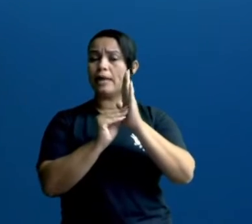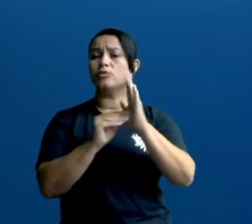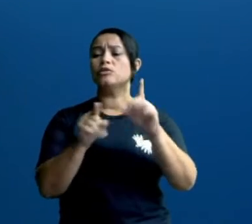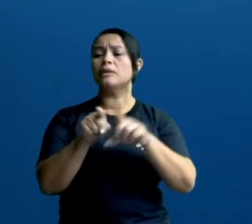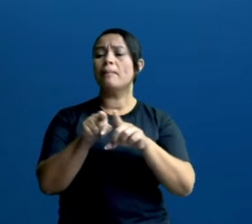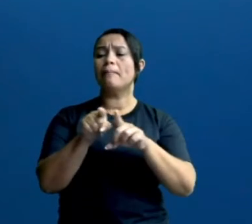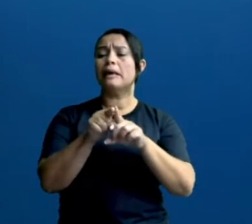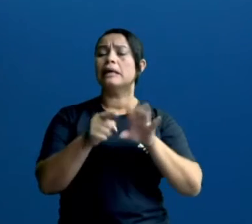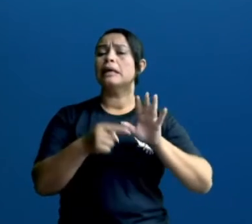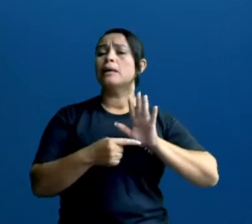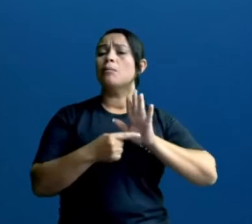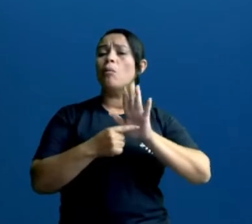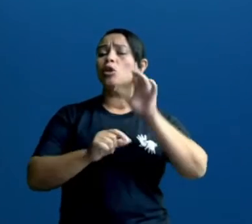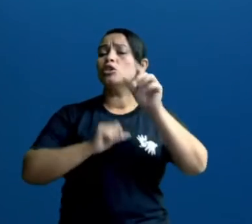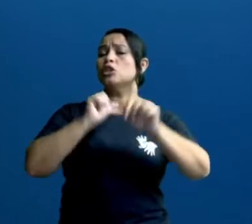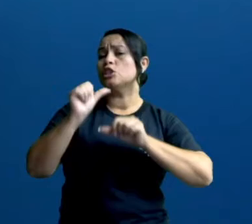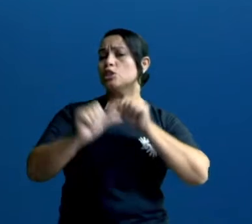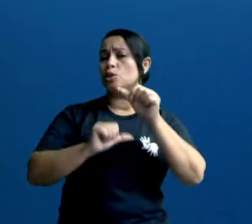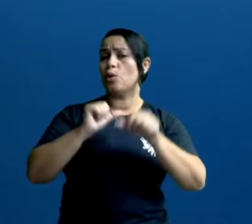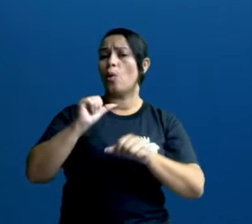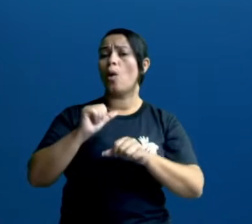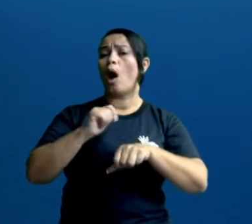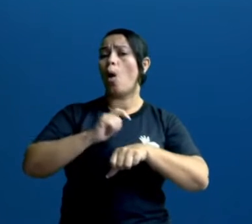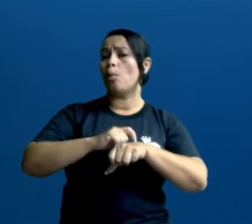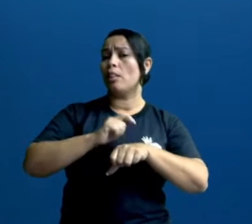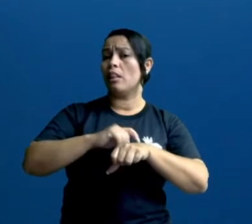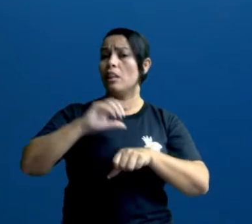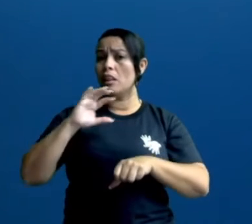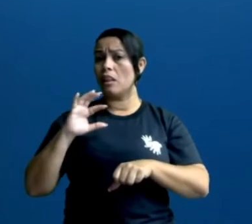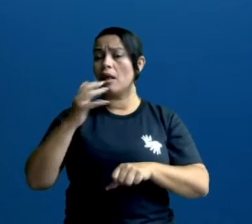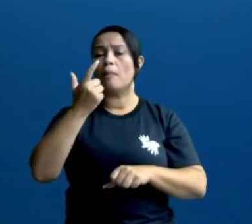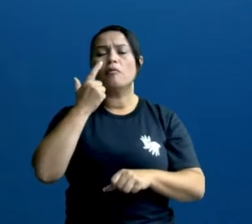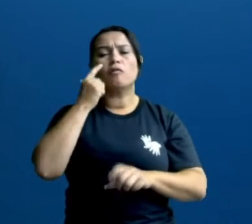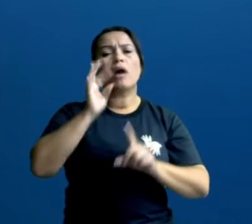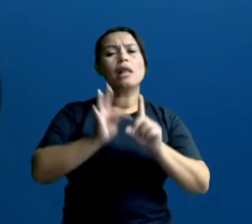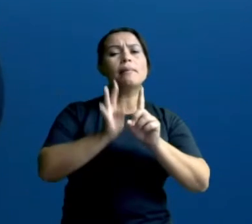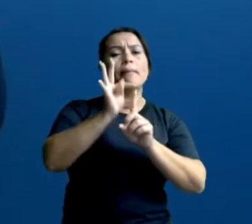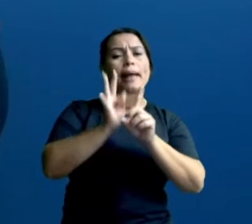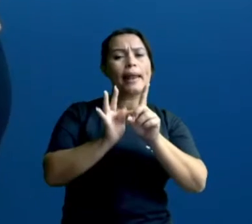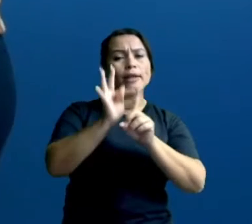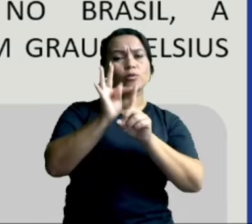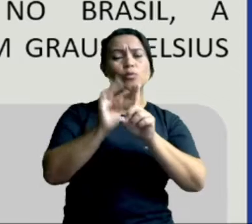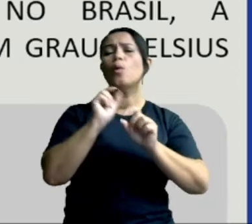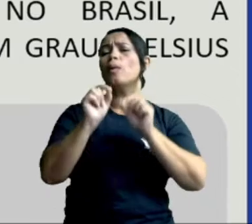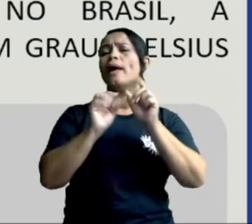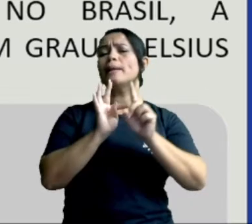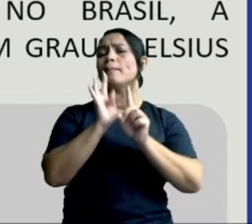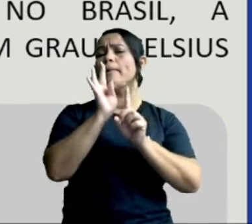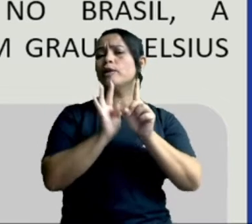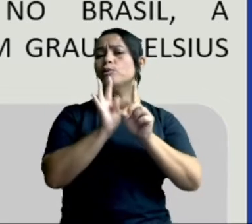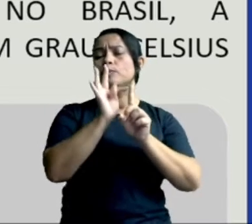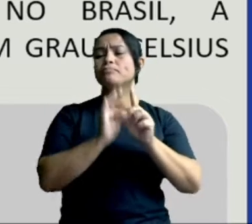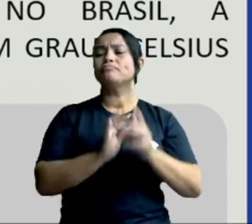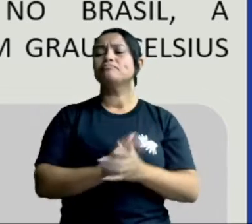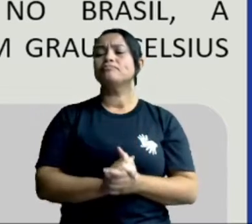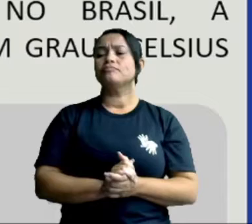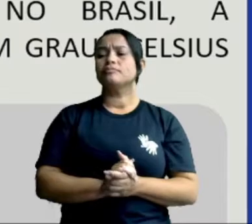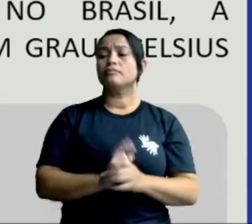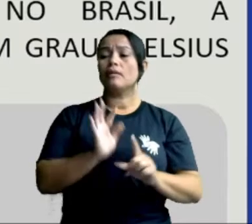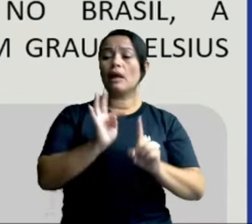nesse tempo e aí o primeiro contato para vocês ela temperatura então Acompanha comigo que a temperatura